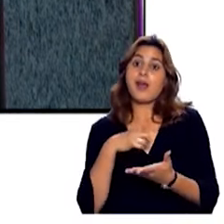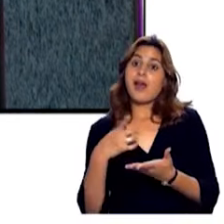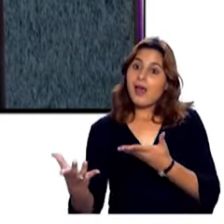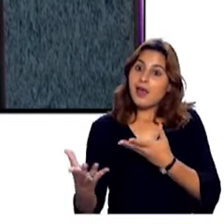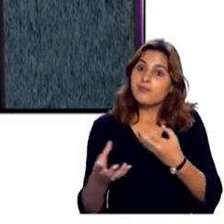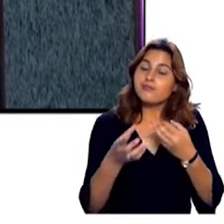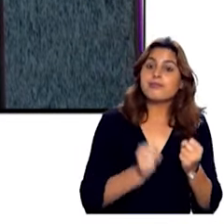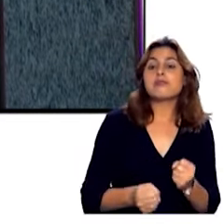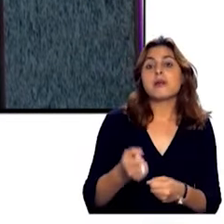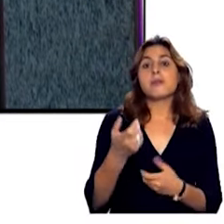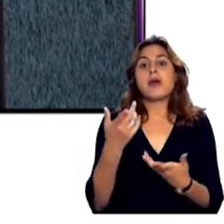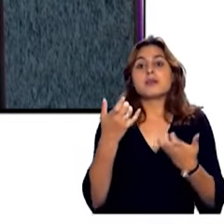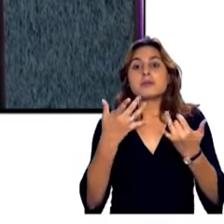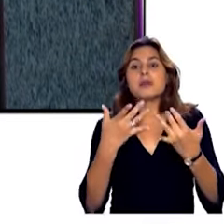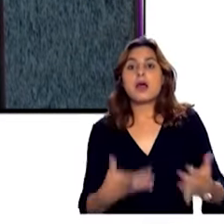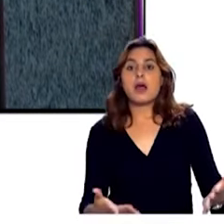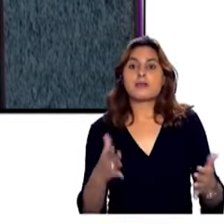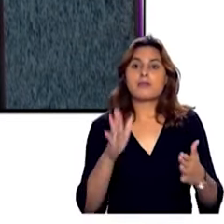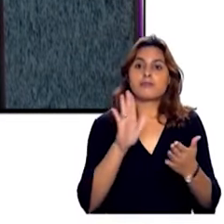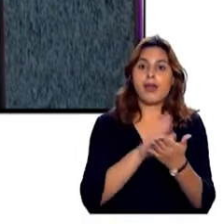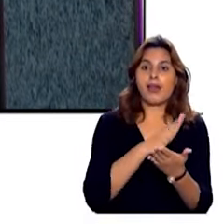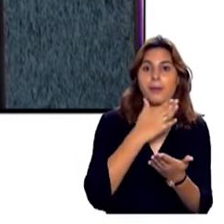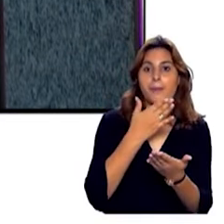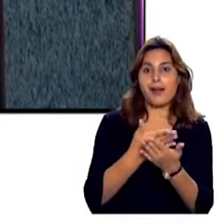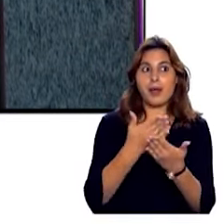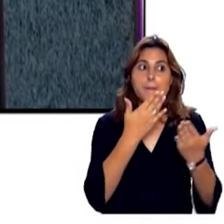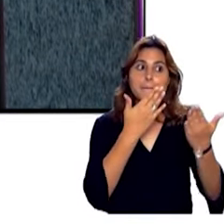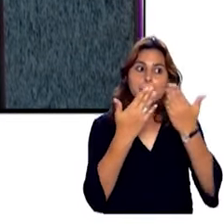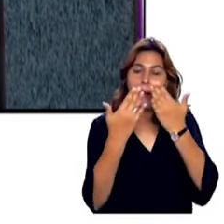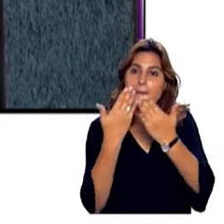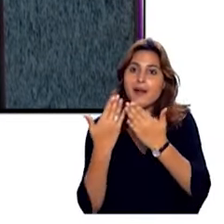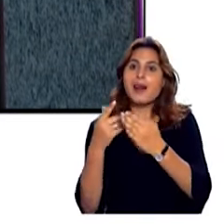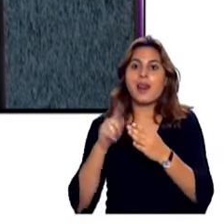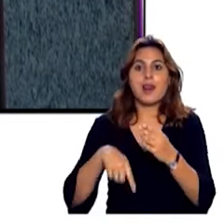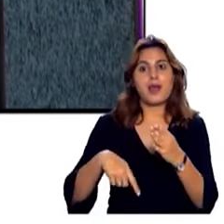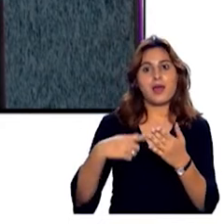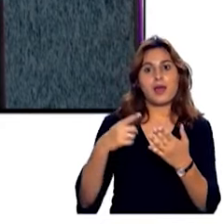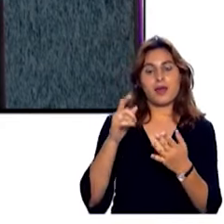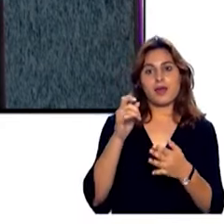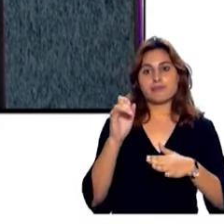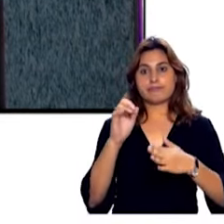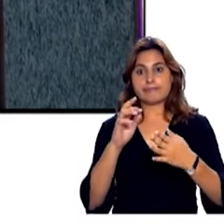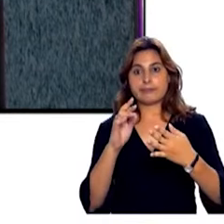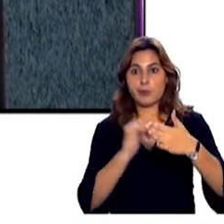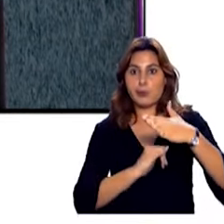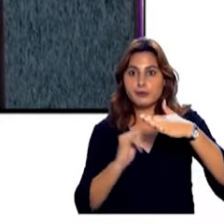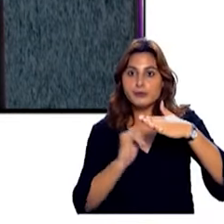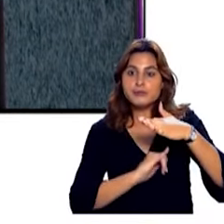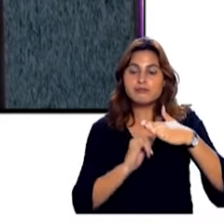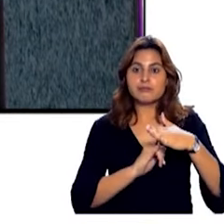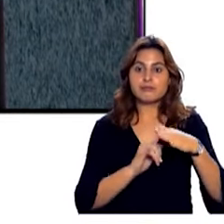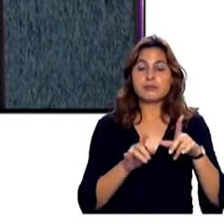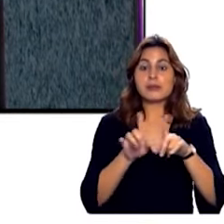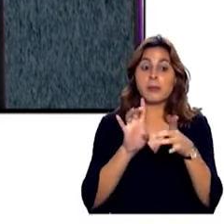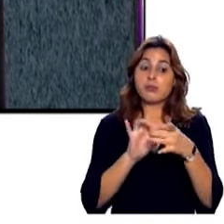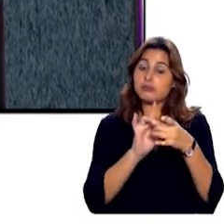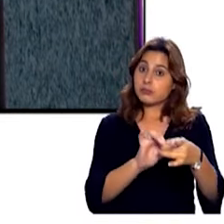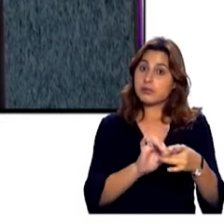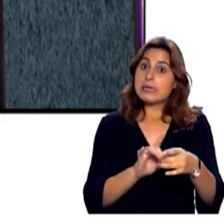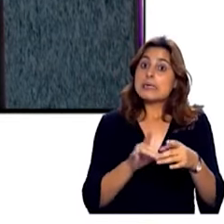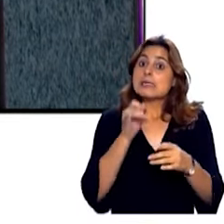a Inter inconstitucional e nesse sentido ela é vinculante se eu tô dizendo que a interpretação é inconstitucional